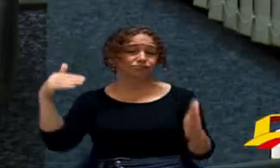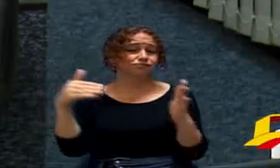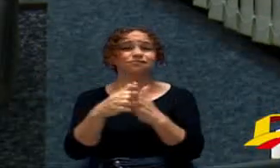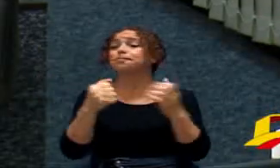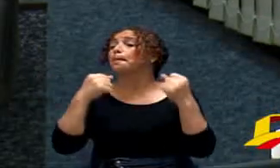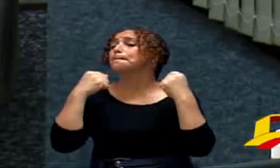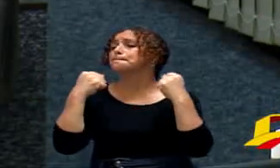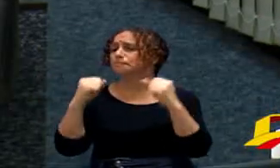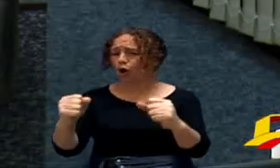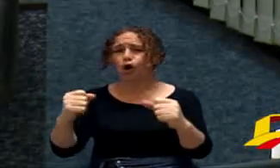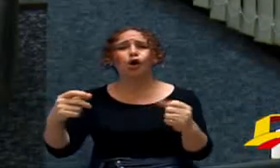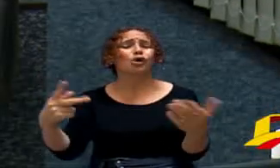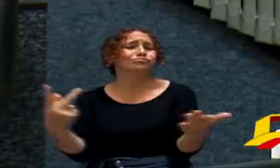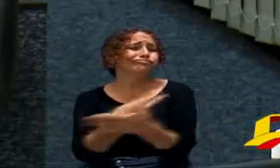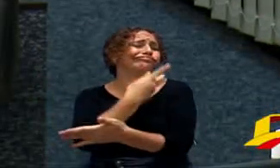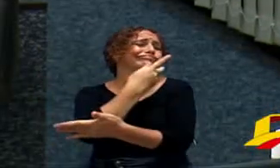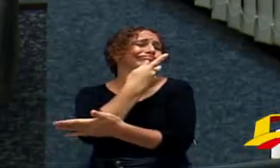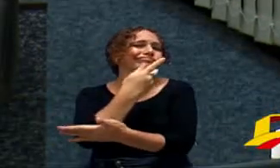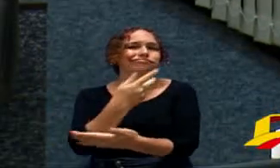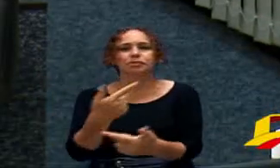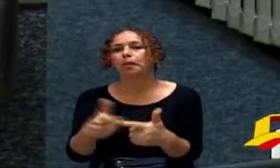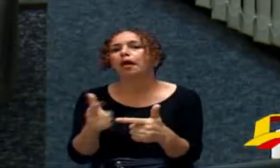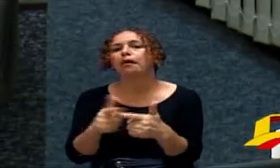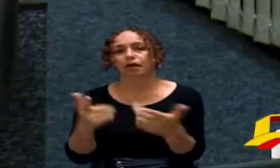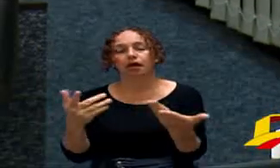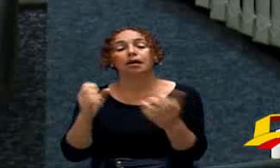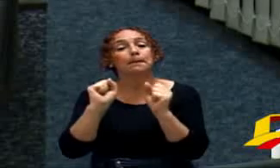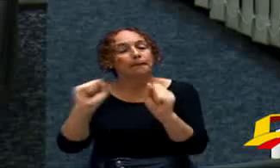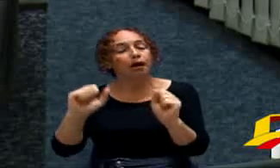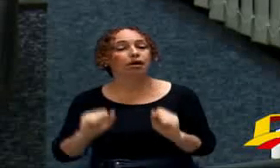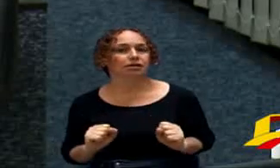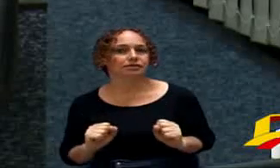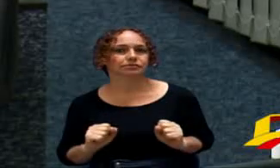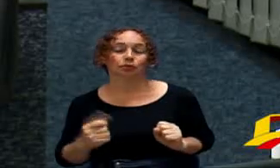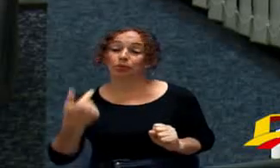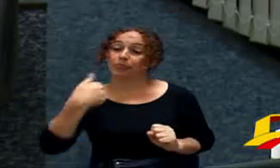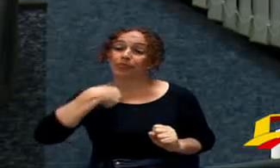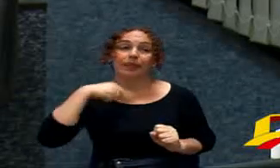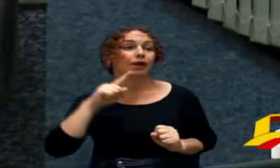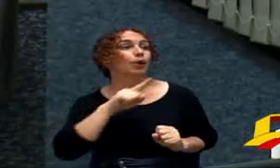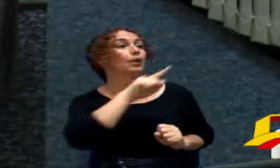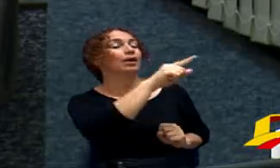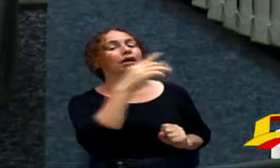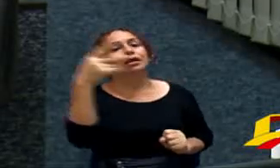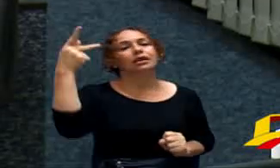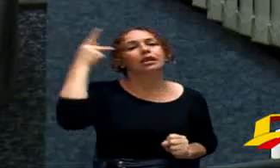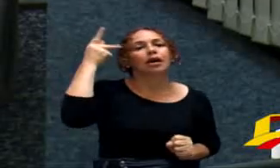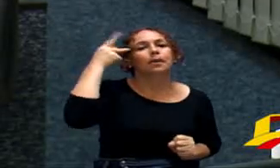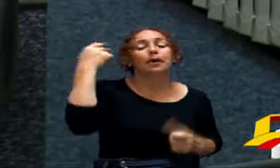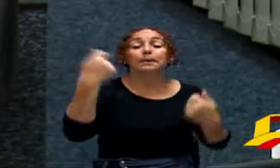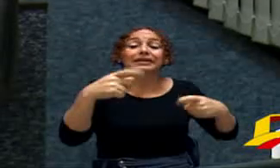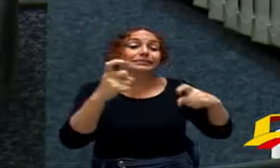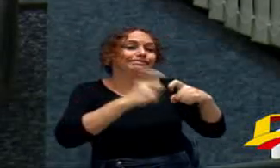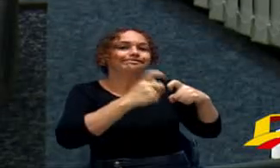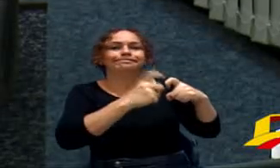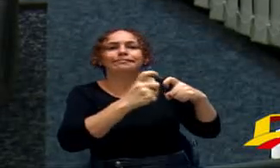qualquer problema com o idoso. Quando eu chego em São Paulo, eu tenho que ir ao médico, porque as minhas pernas não